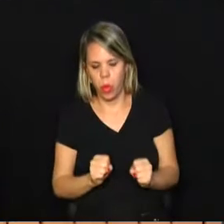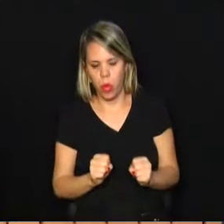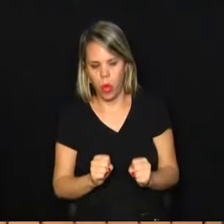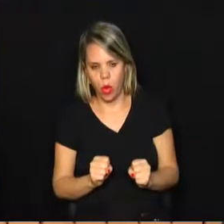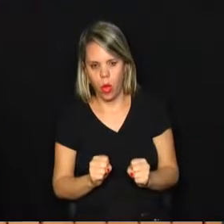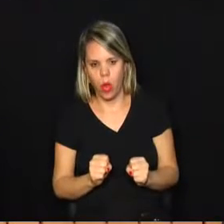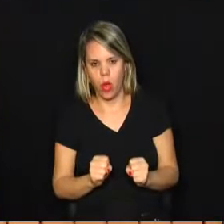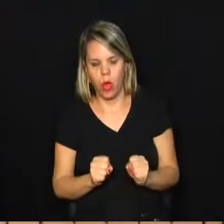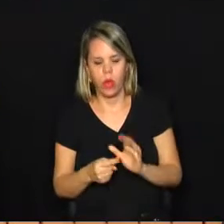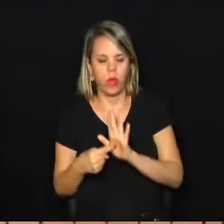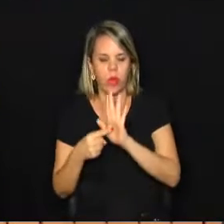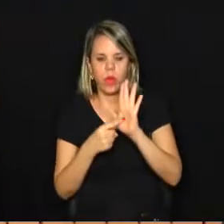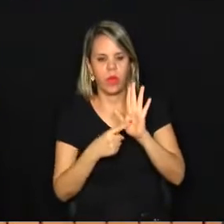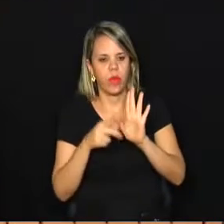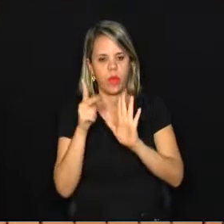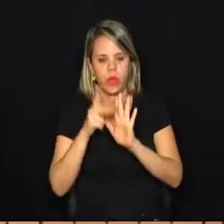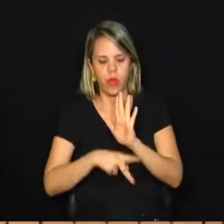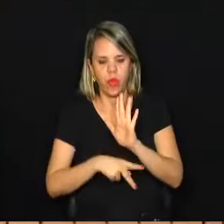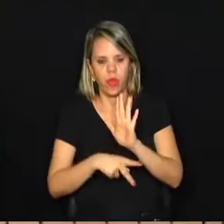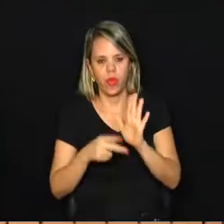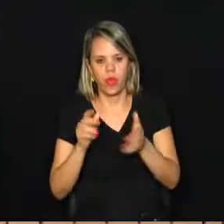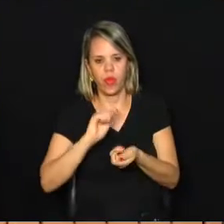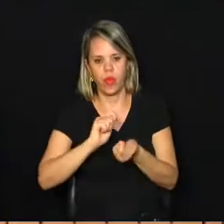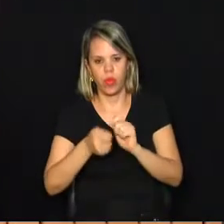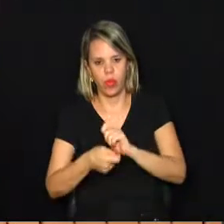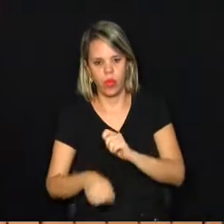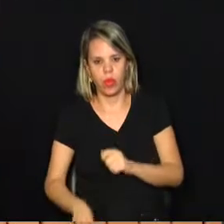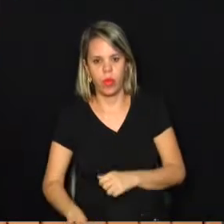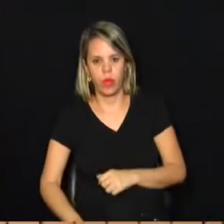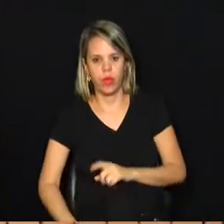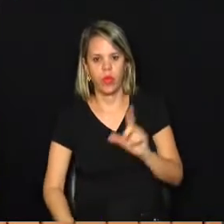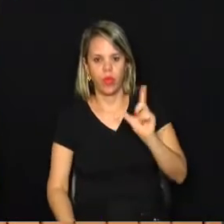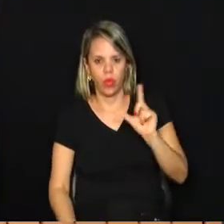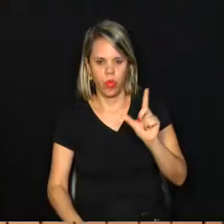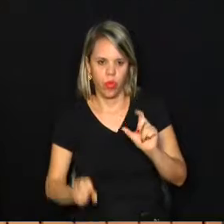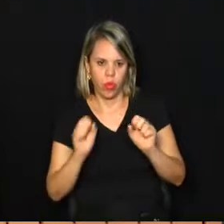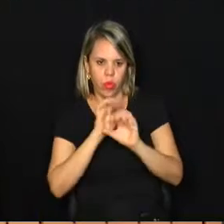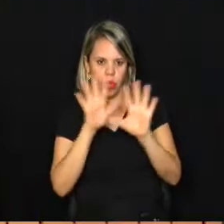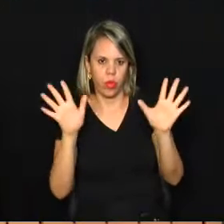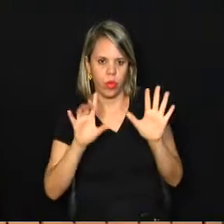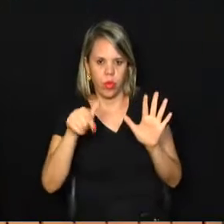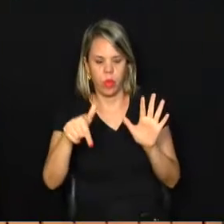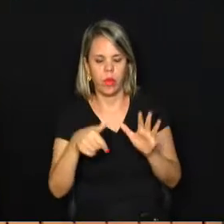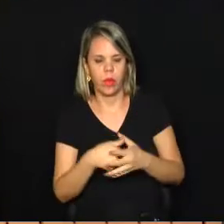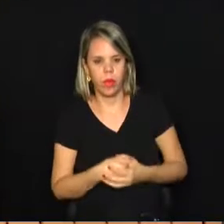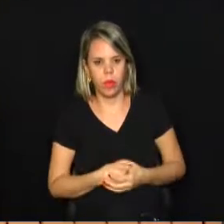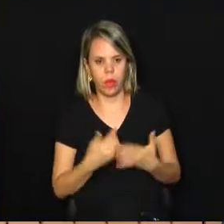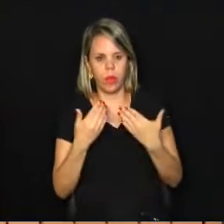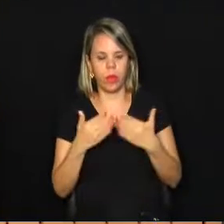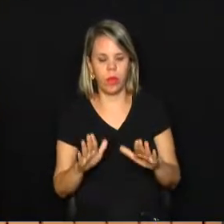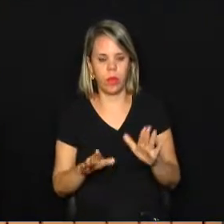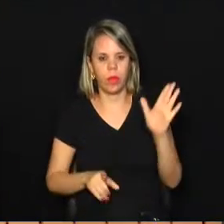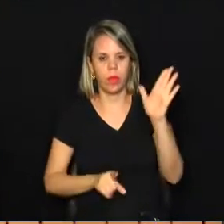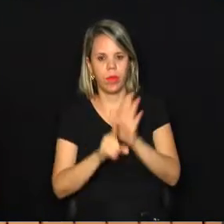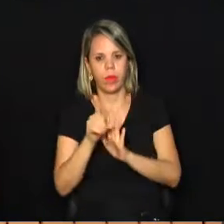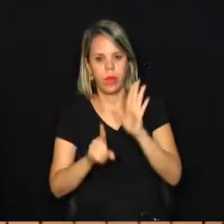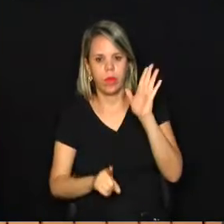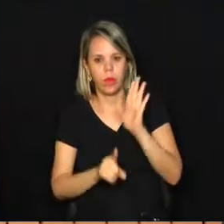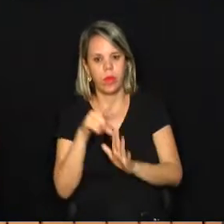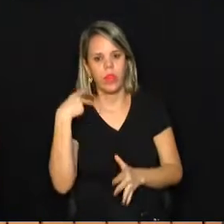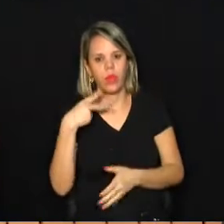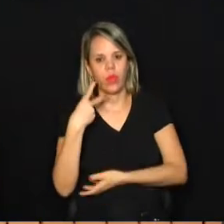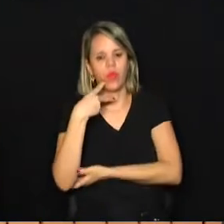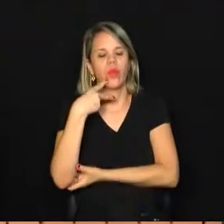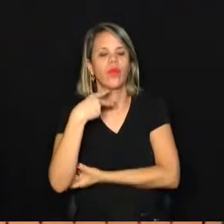realizar a exposição do projeto de maneira mais adequada e clara possível. E, posteriormente, abrirei as perguntas aos